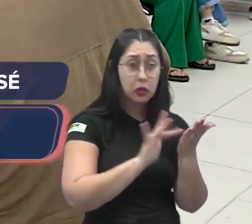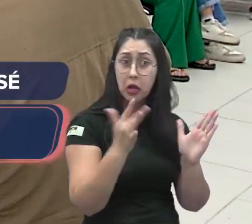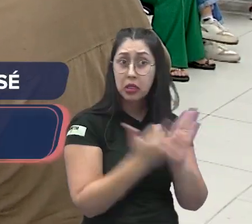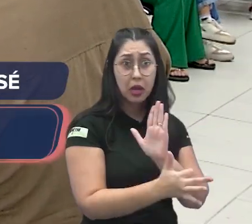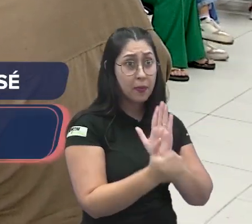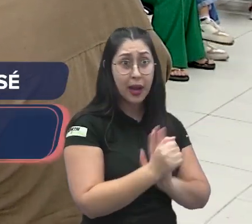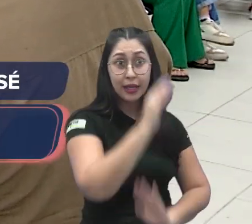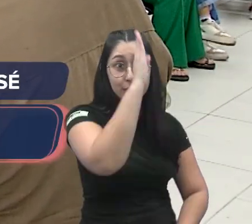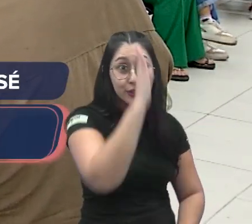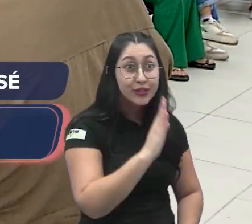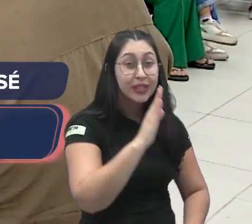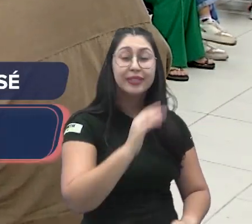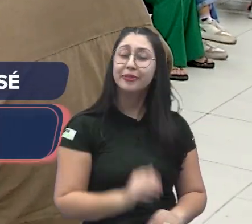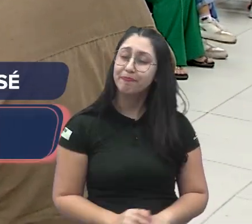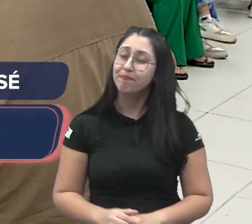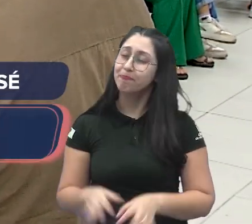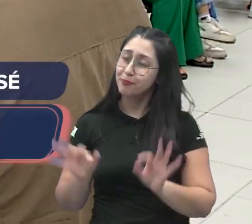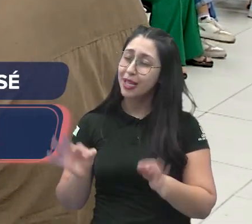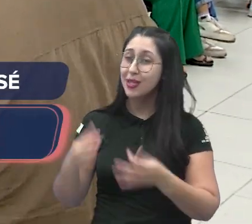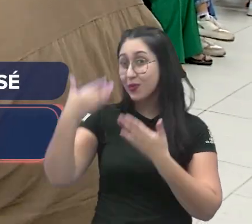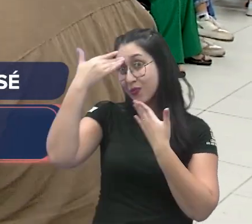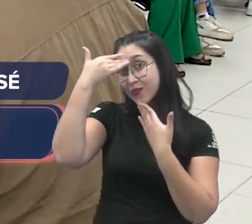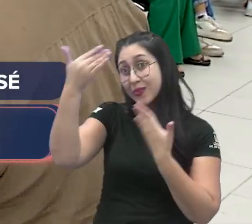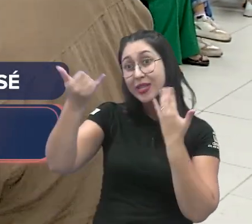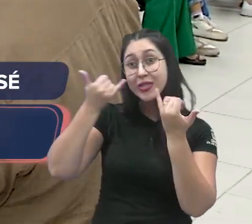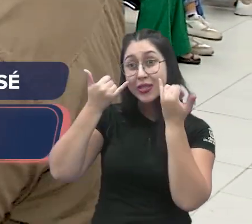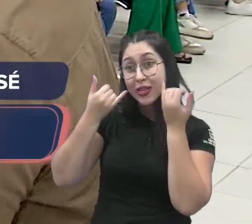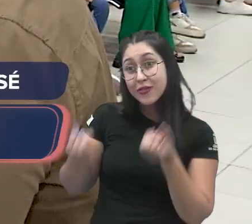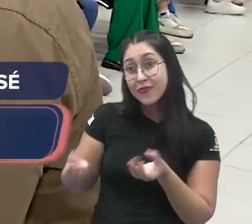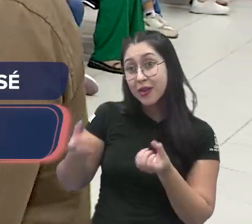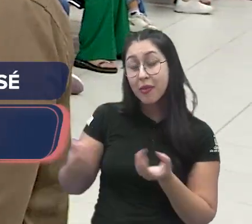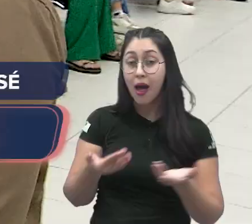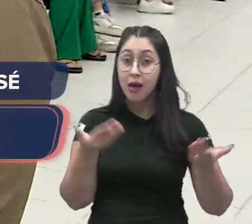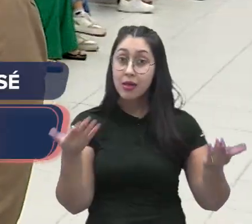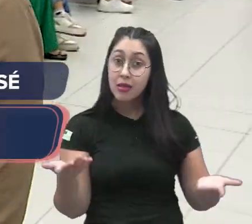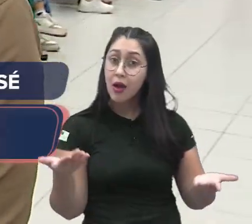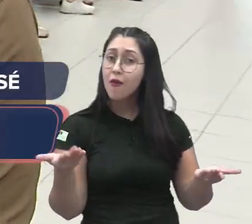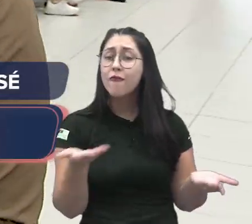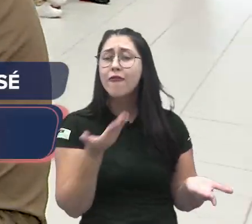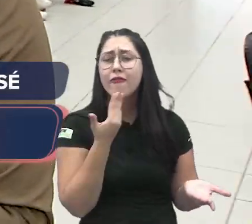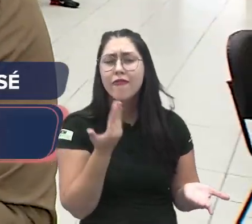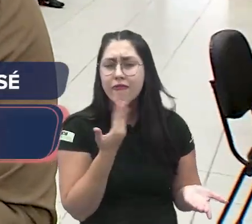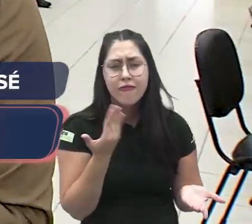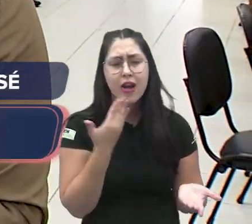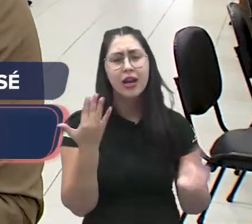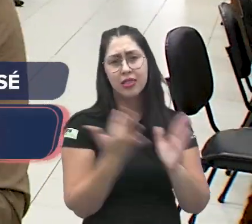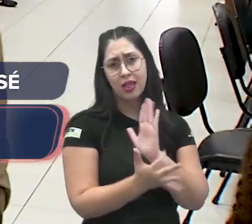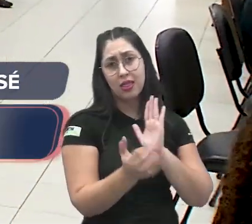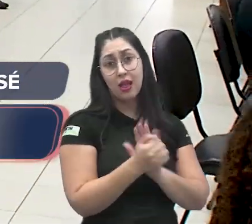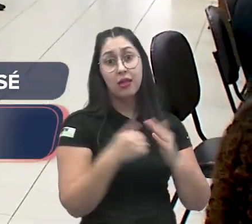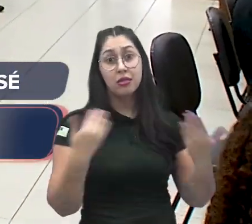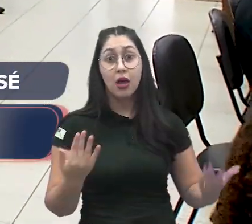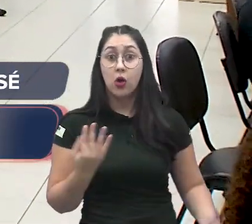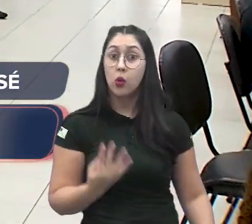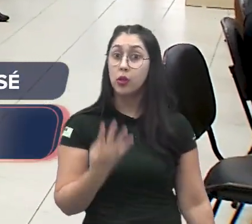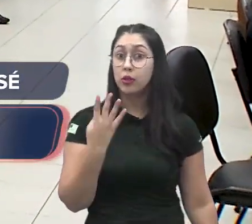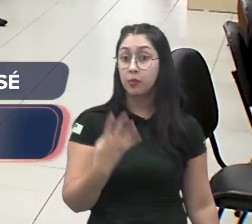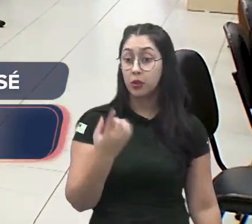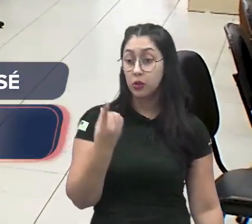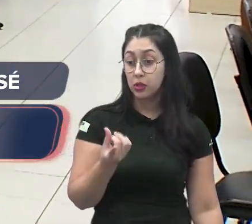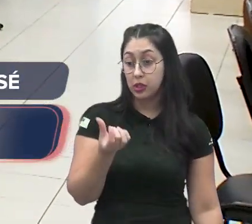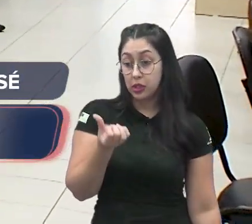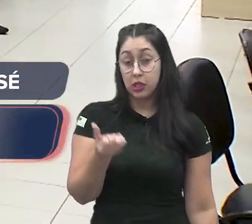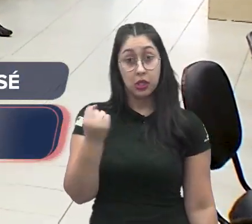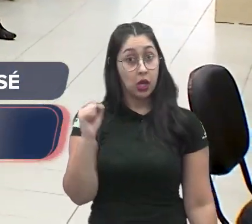sua inscrição pelo celular mesmo, sempre gratuito. Tá certo, Alexei. Obrigado pelas suas informações. Pois é, Júlia, muito prático, muito fácil.